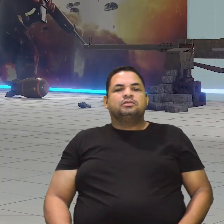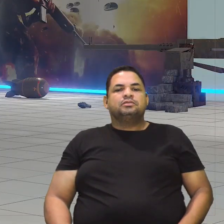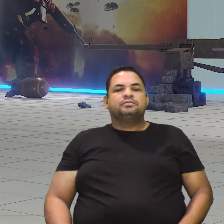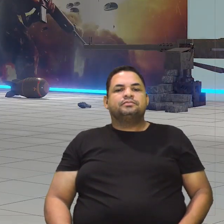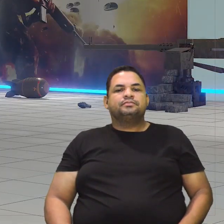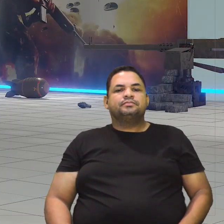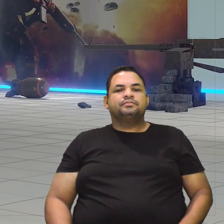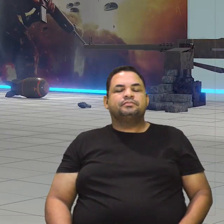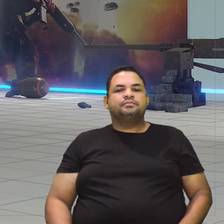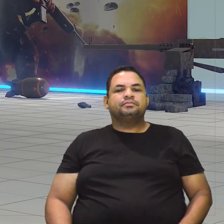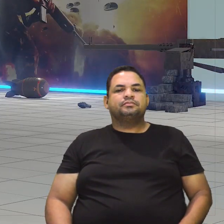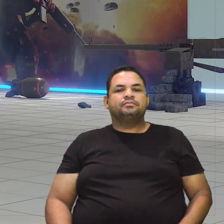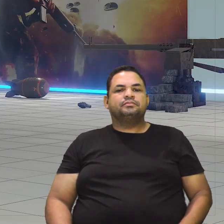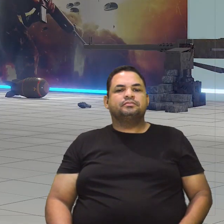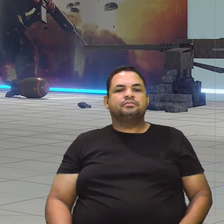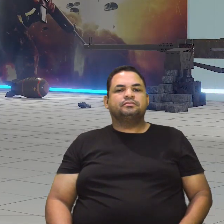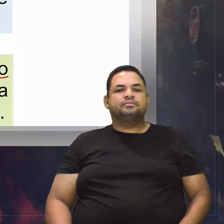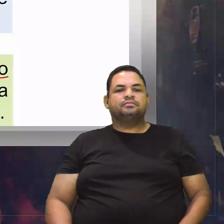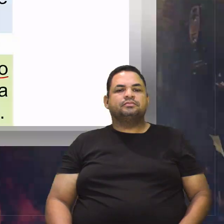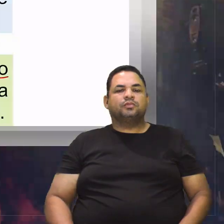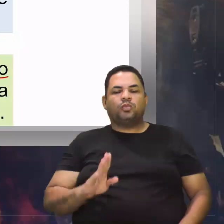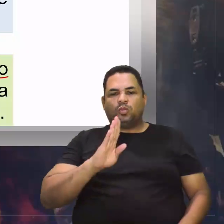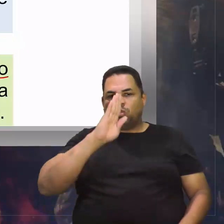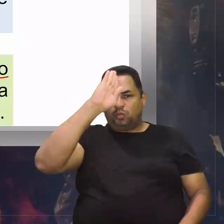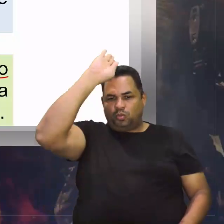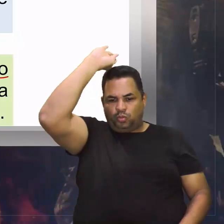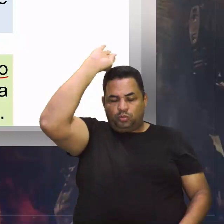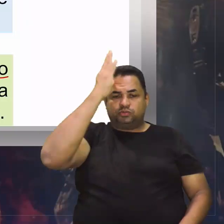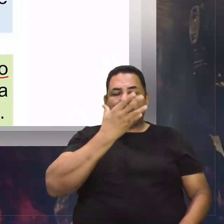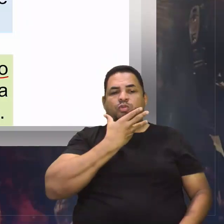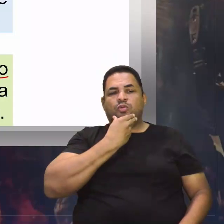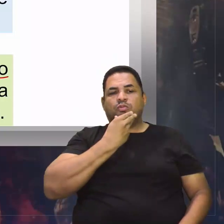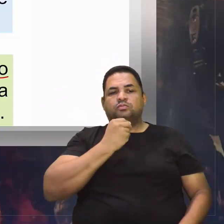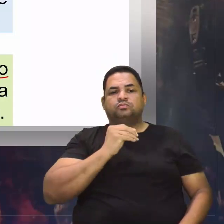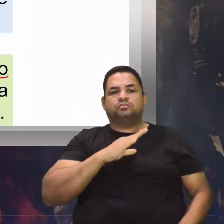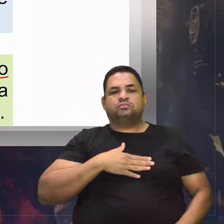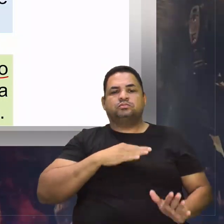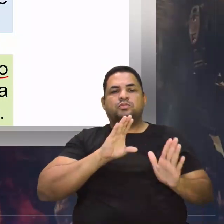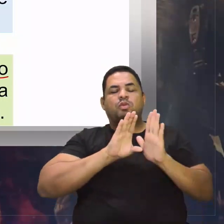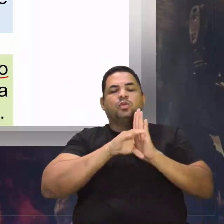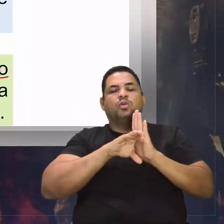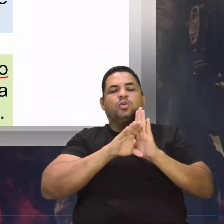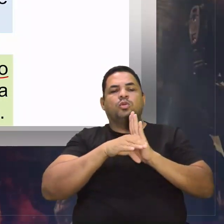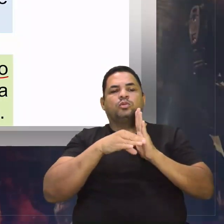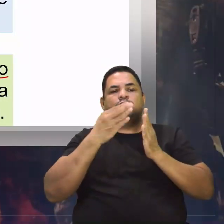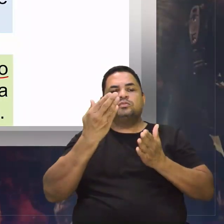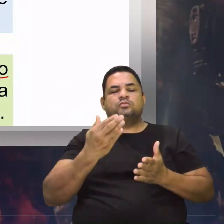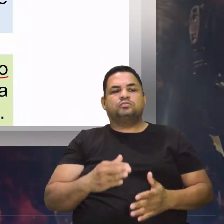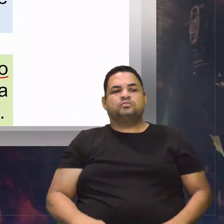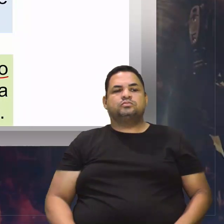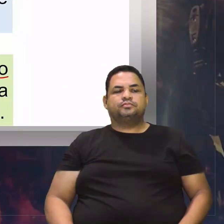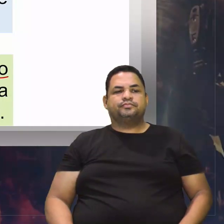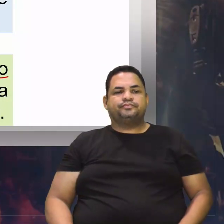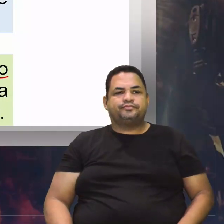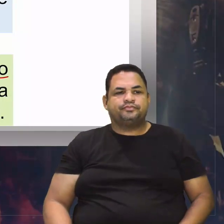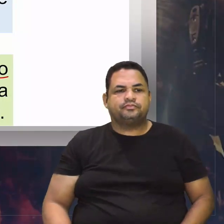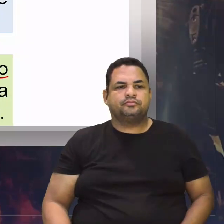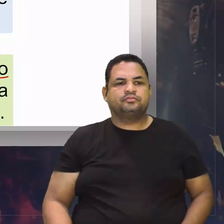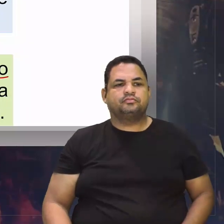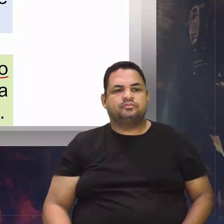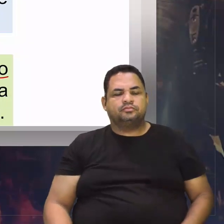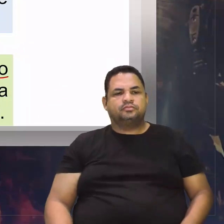aproximar. Os romanos, eles conceituaram, ó aqui, ó. Os romanos,